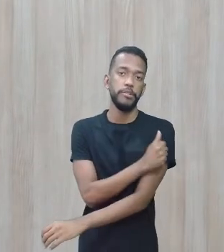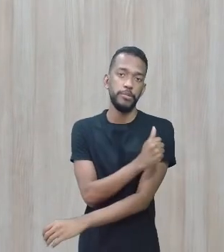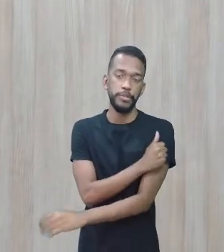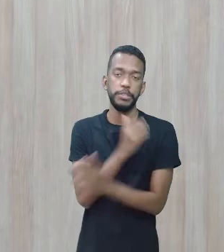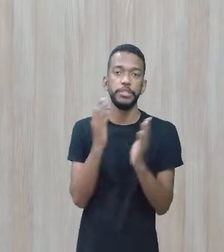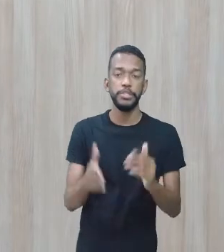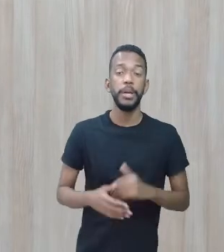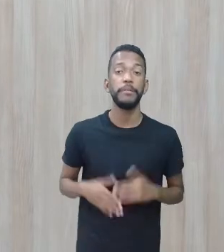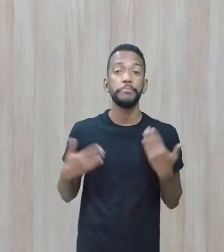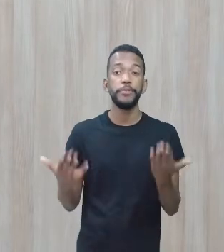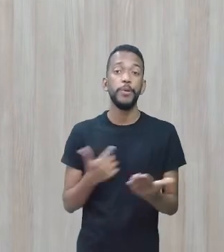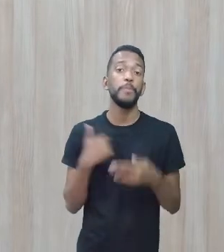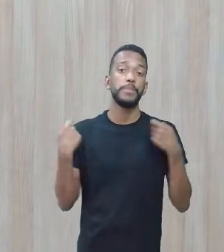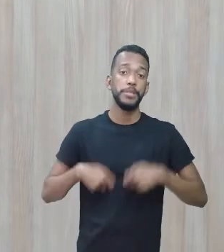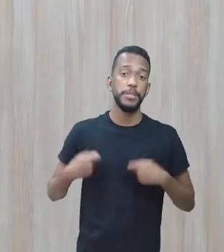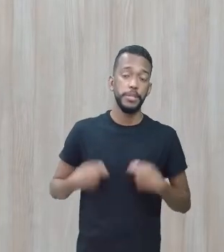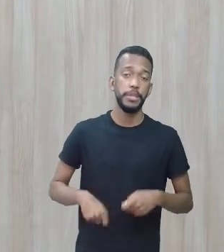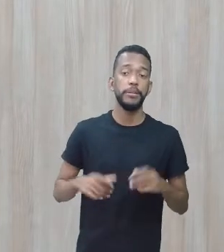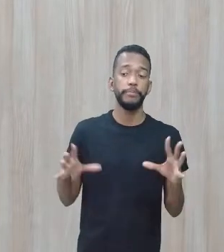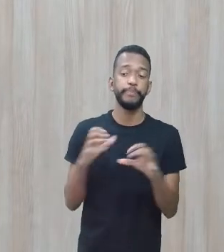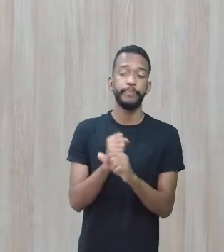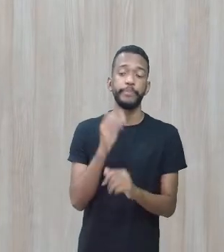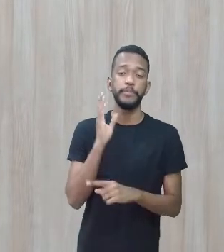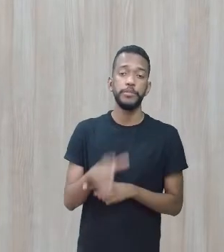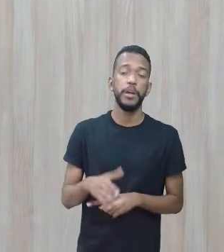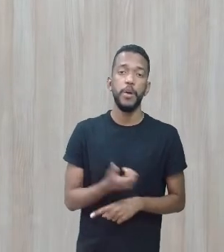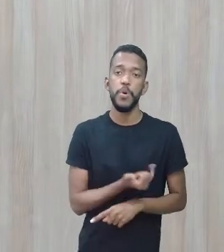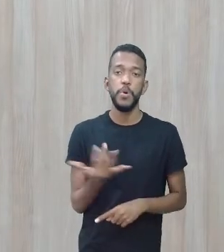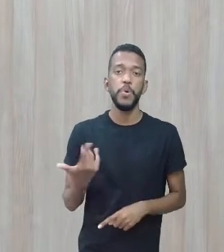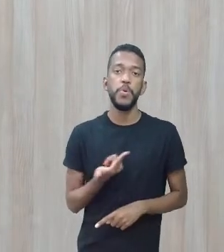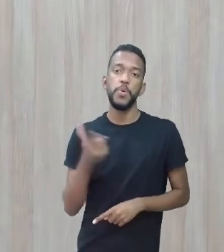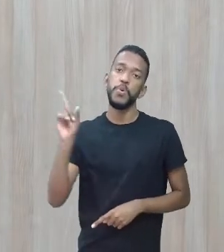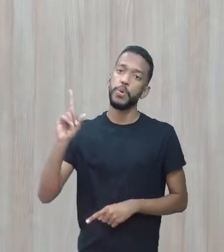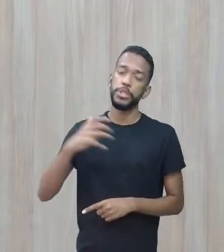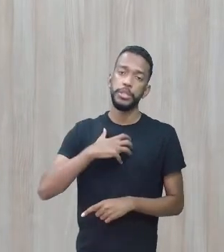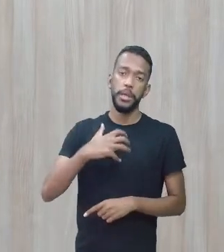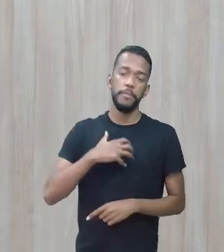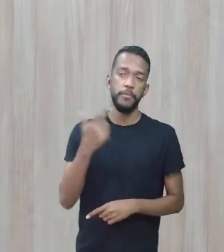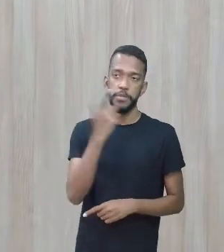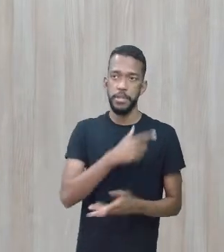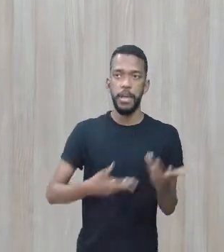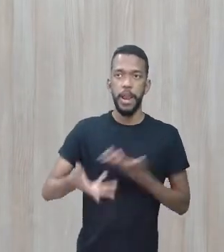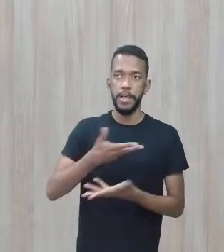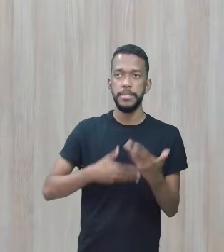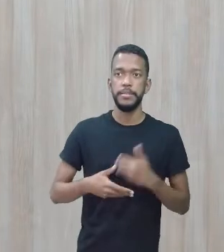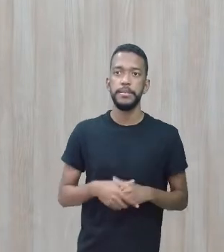Então, eu precisei compor a fração de outra maneira para poder fazer essa relação, tá bom?